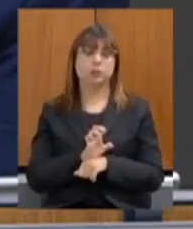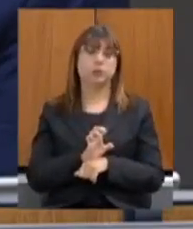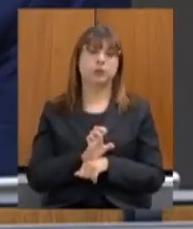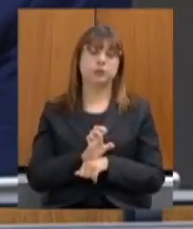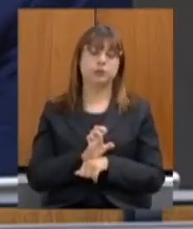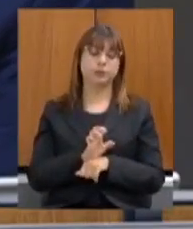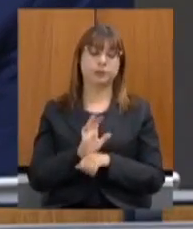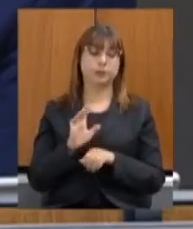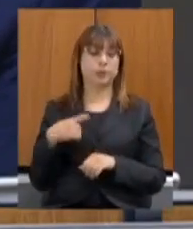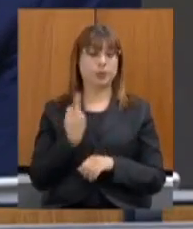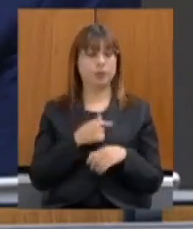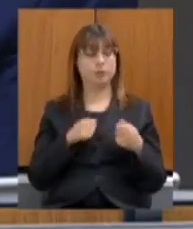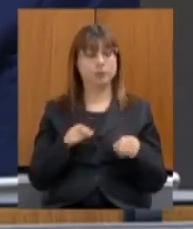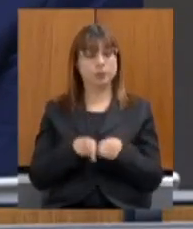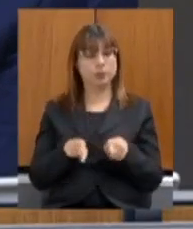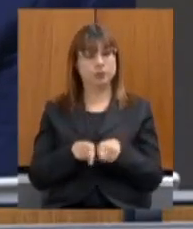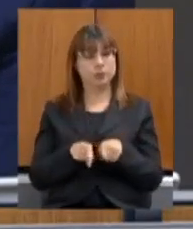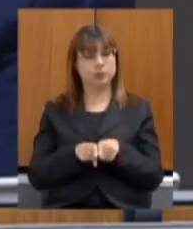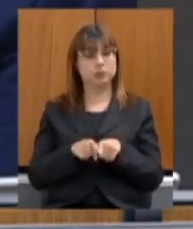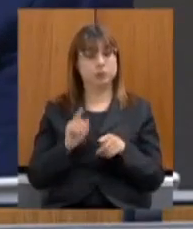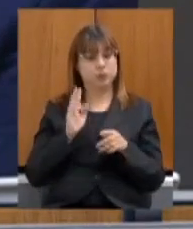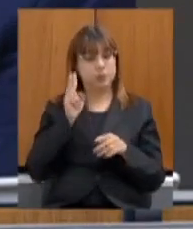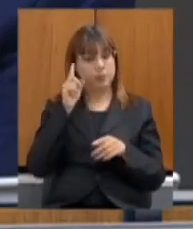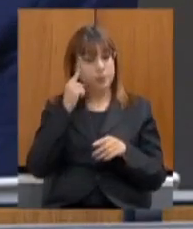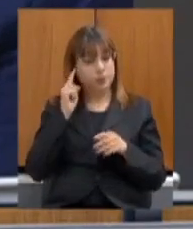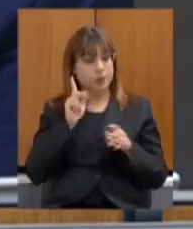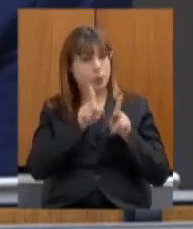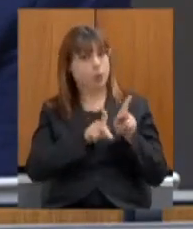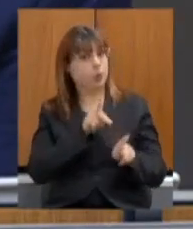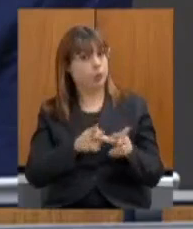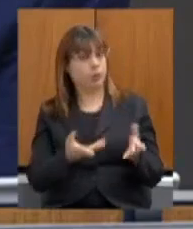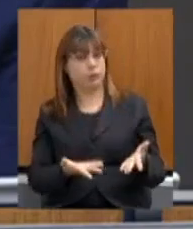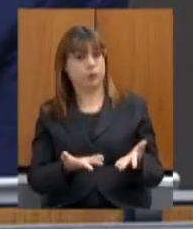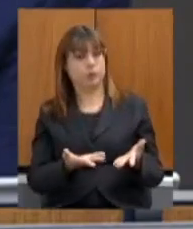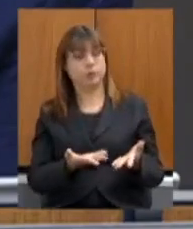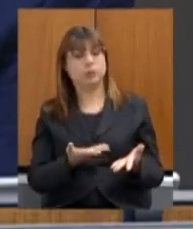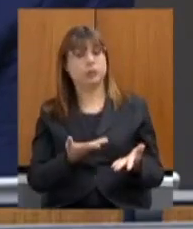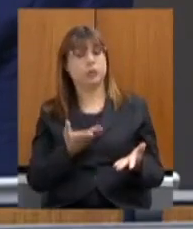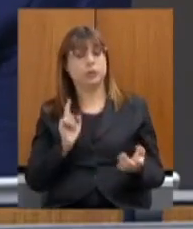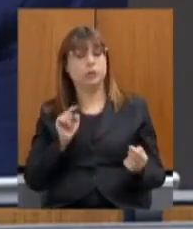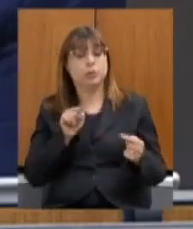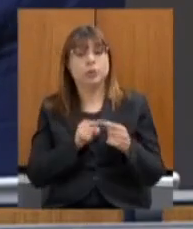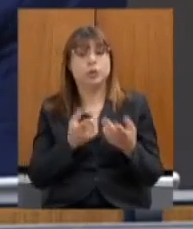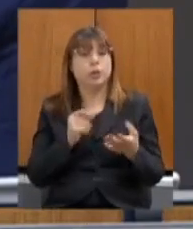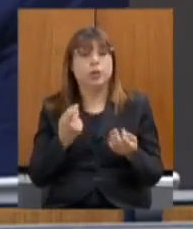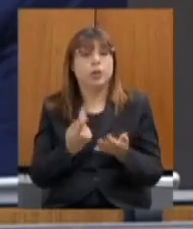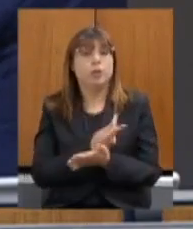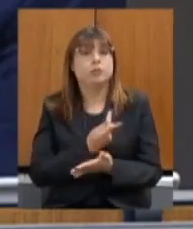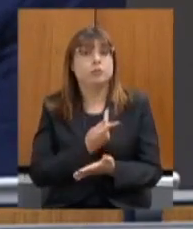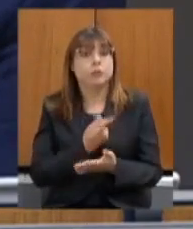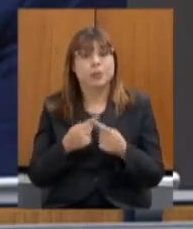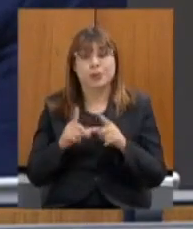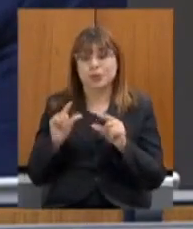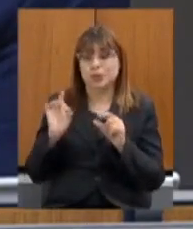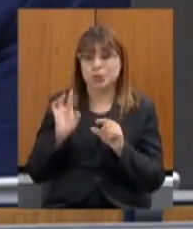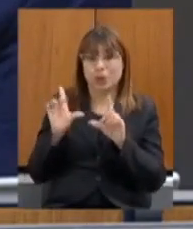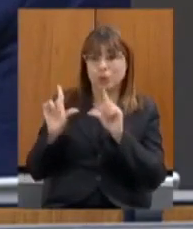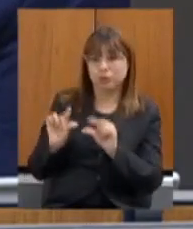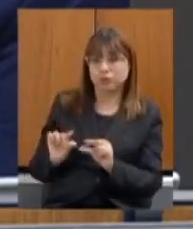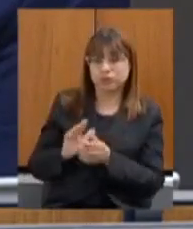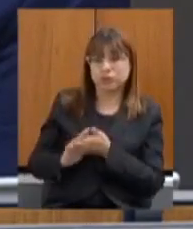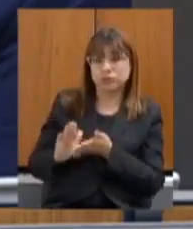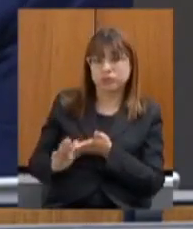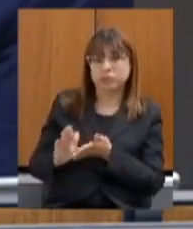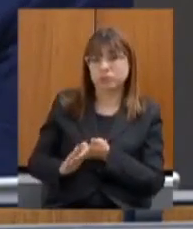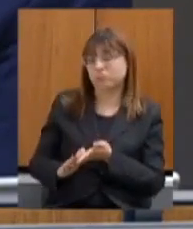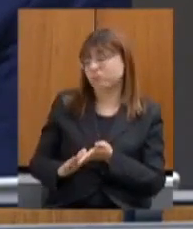a gente sempre tem que ter um olhar para o cidadão. Qual é o impacto de cada proposta na vida do cidadão? Porque somente reduzir custo não é um